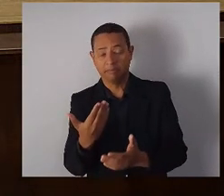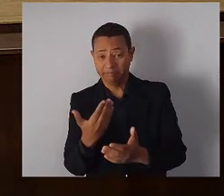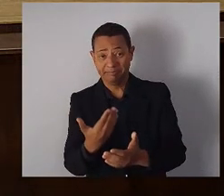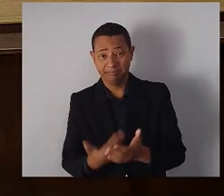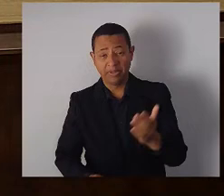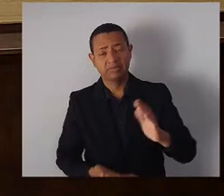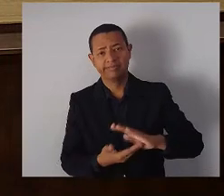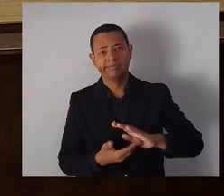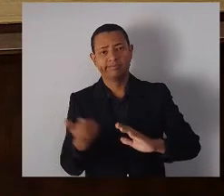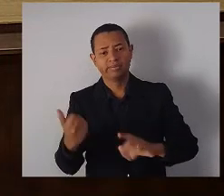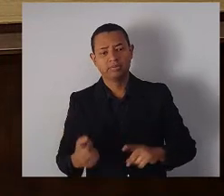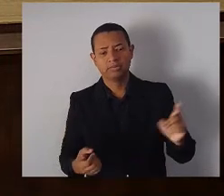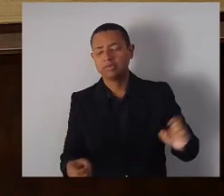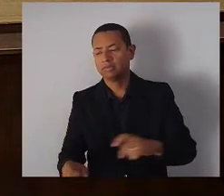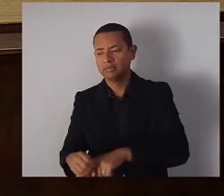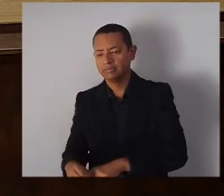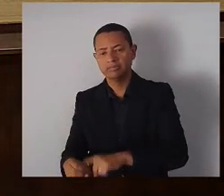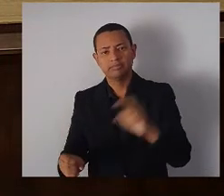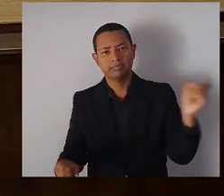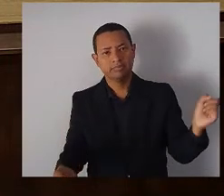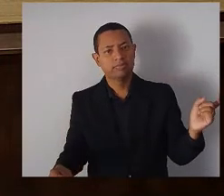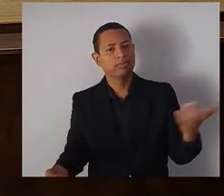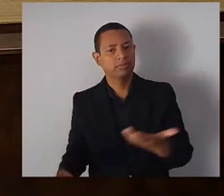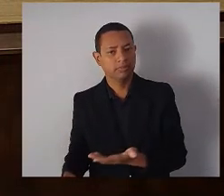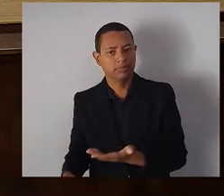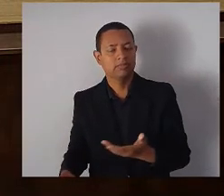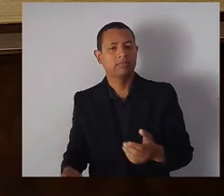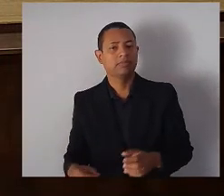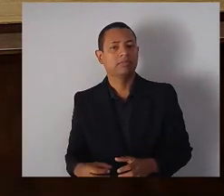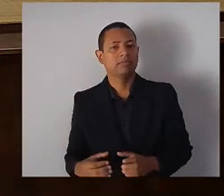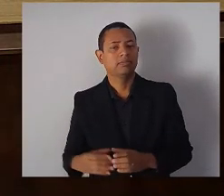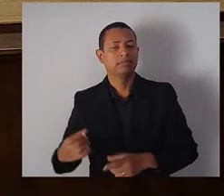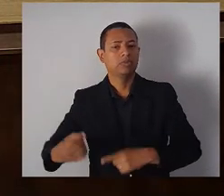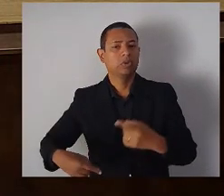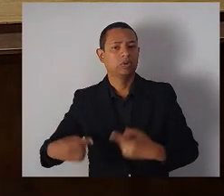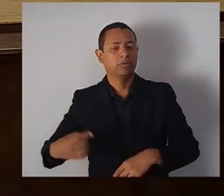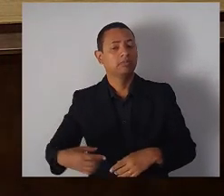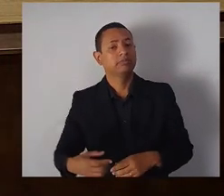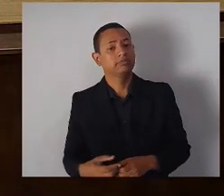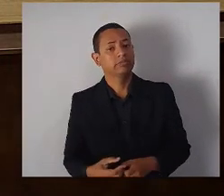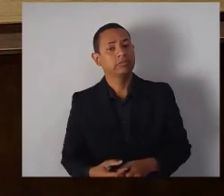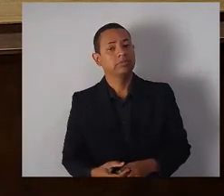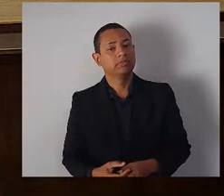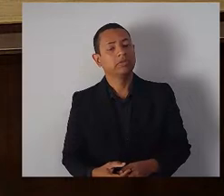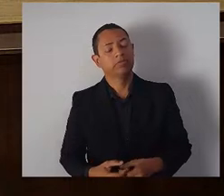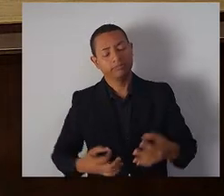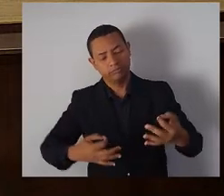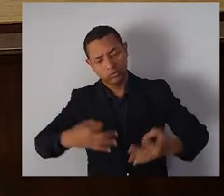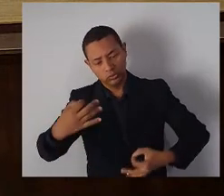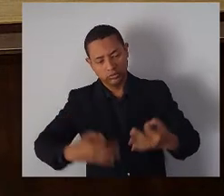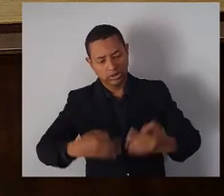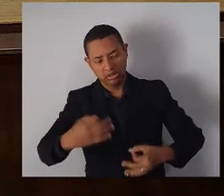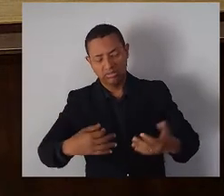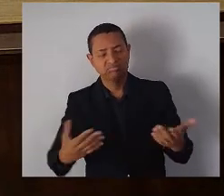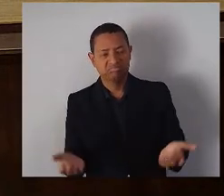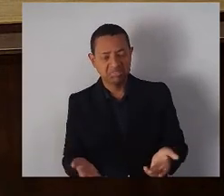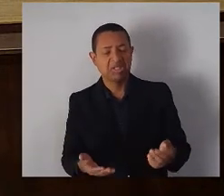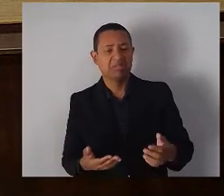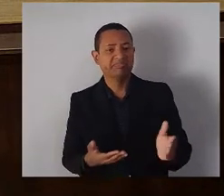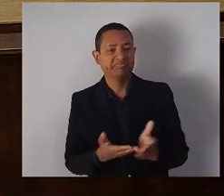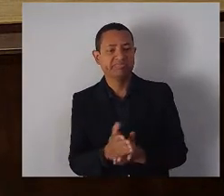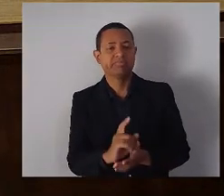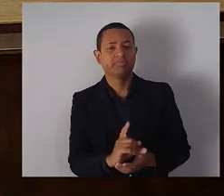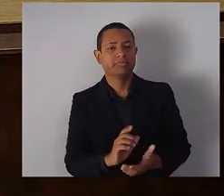eletivo por infidelidade partidária, ação que foi julgada improcedente. Agora vamos para o